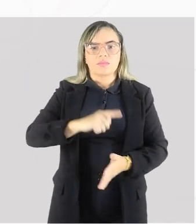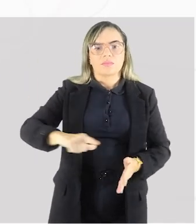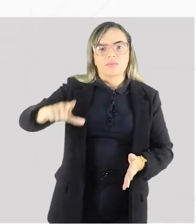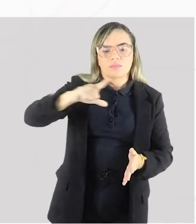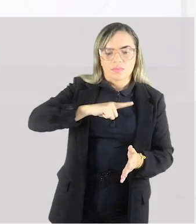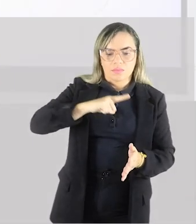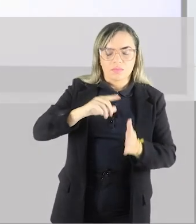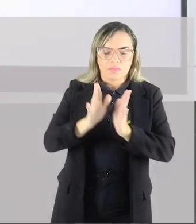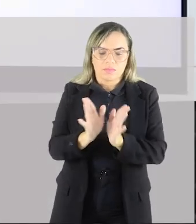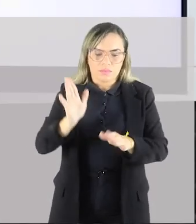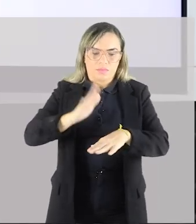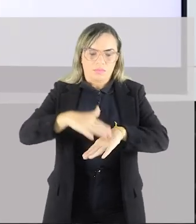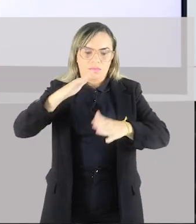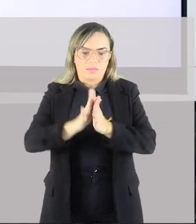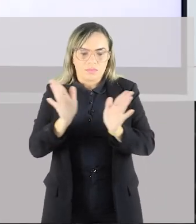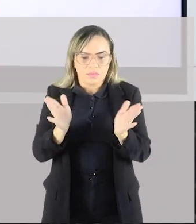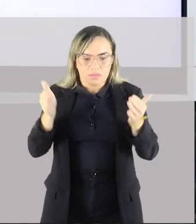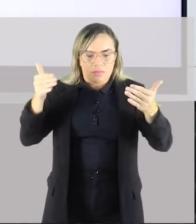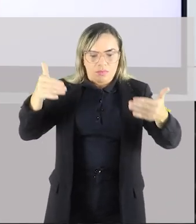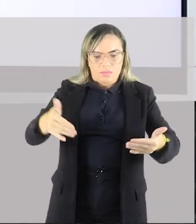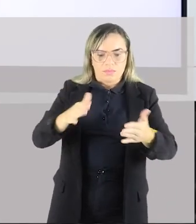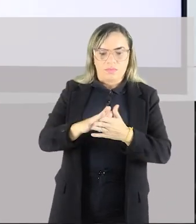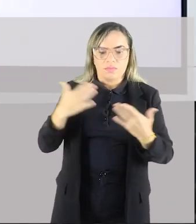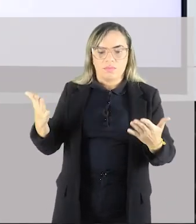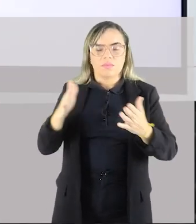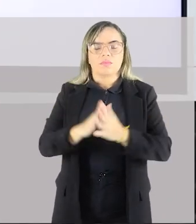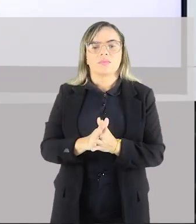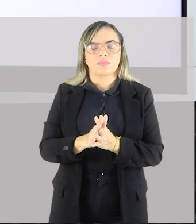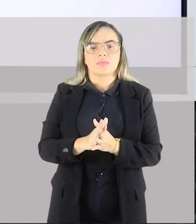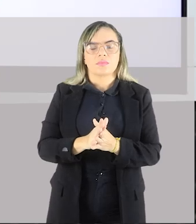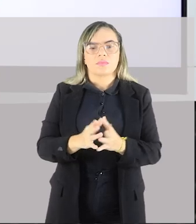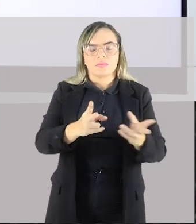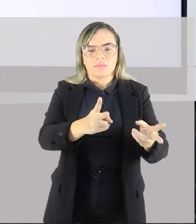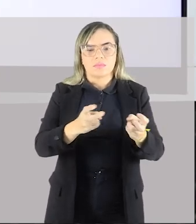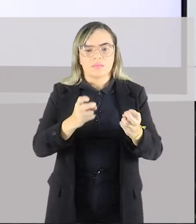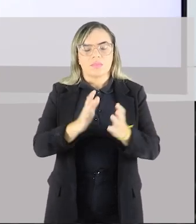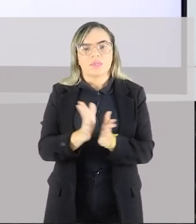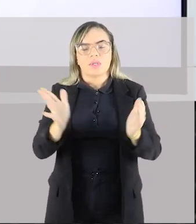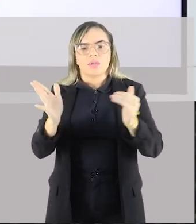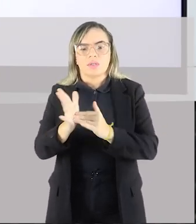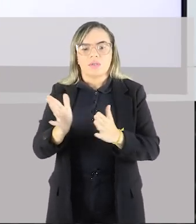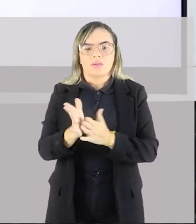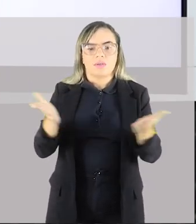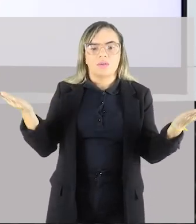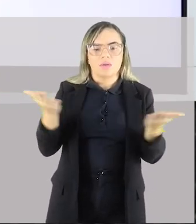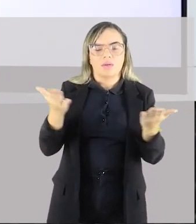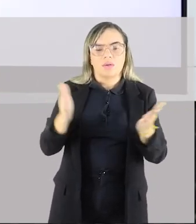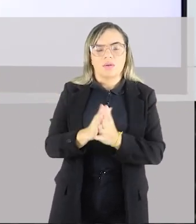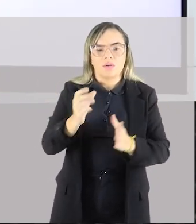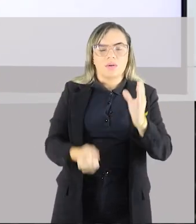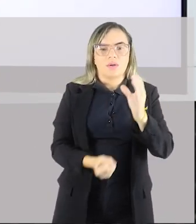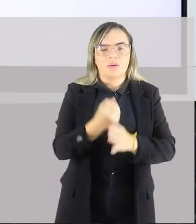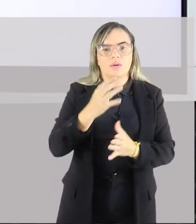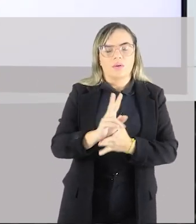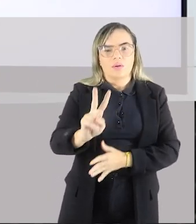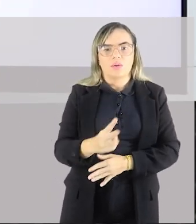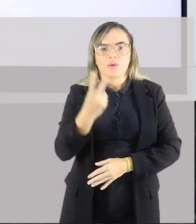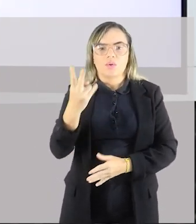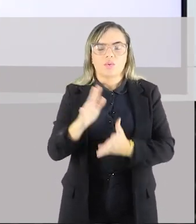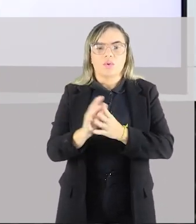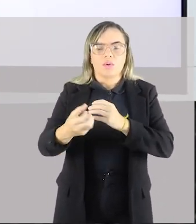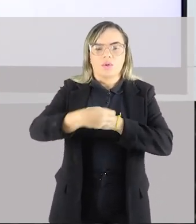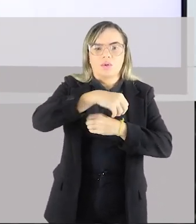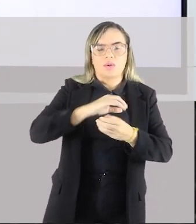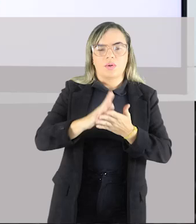ter mais atenção. Se você percebeu, né, até agora eu falei para vocês que a gente formou 2 moléculas